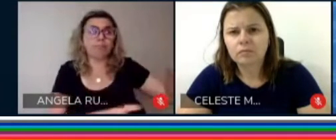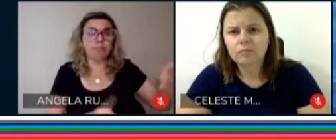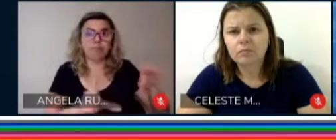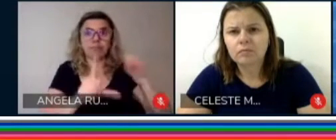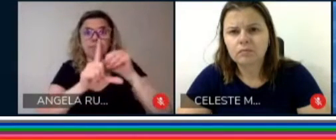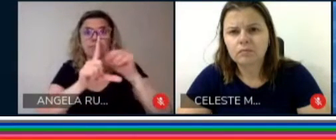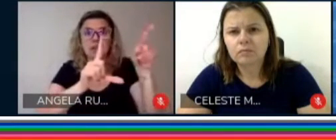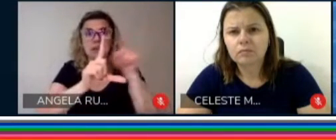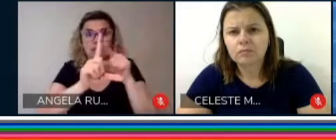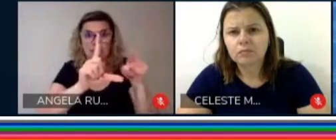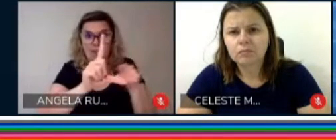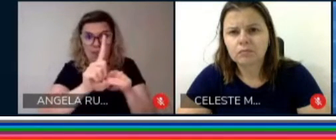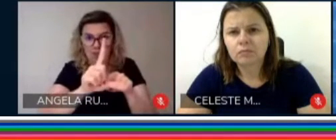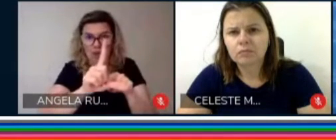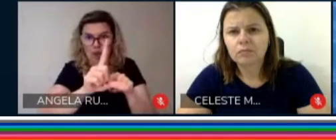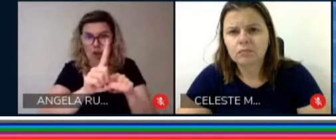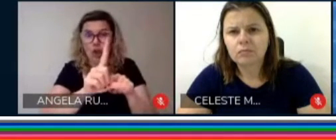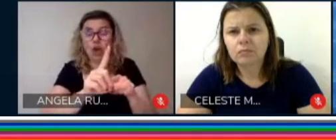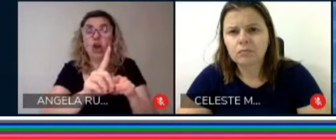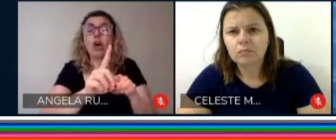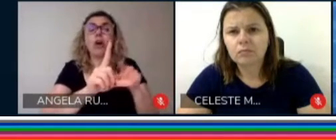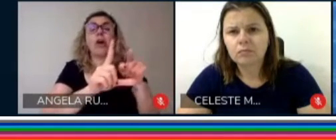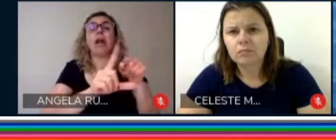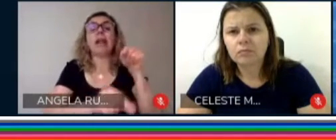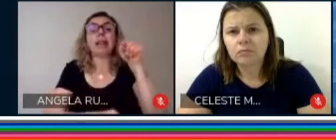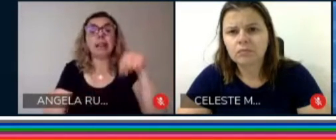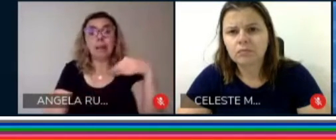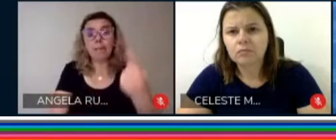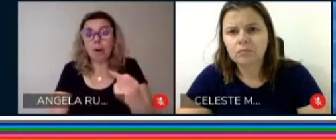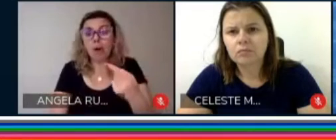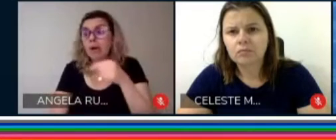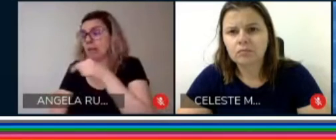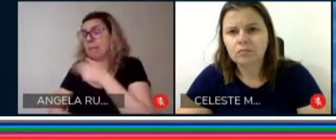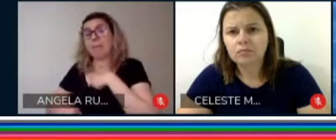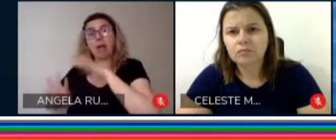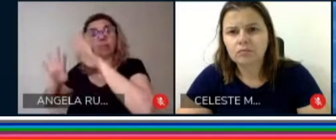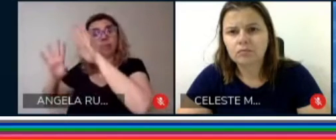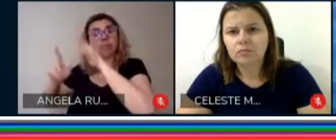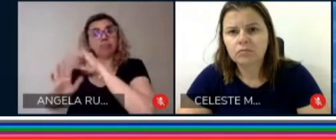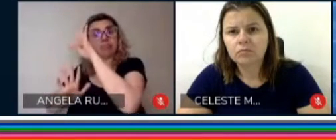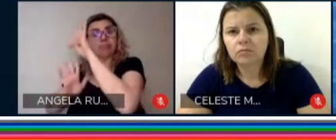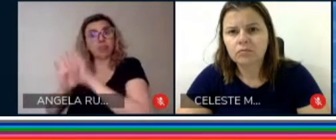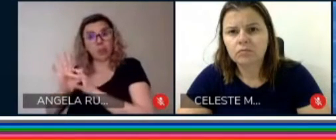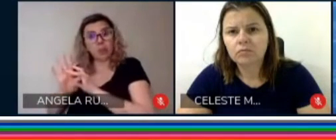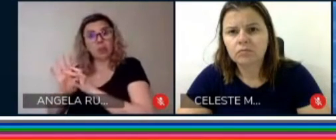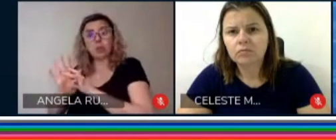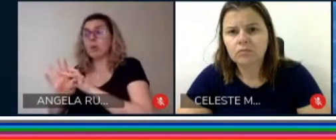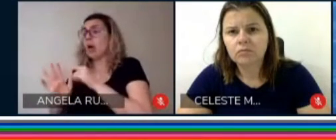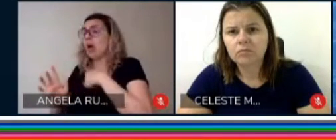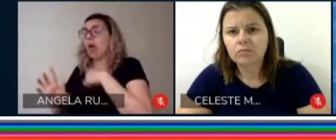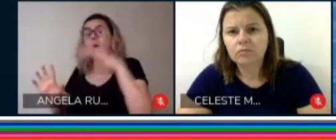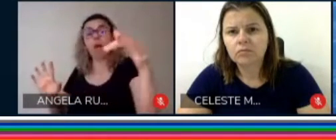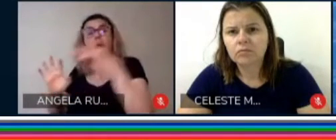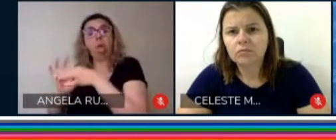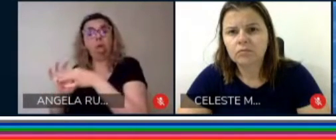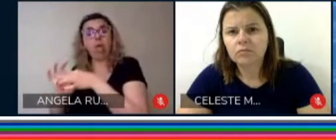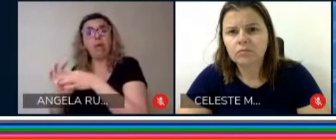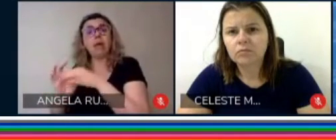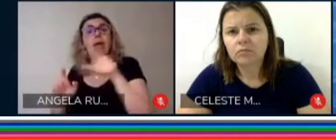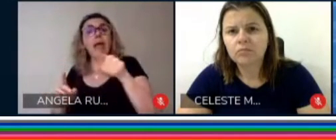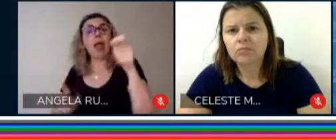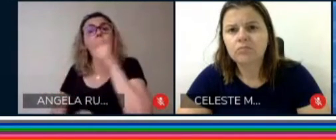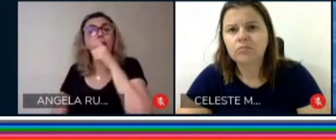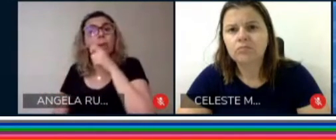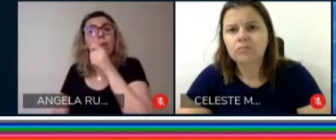do teu gerenciador e transformar isso de forma amigável dentro do editor de texto, em conteúdo,